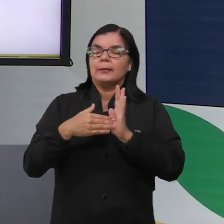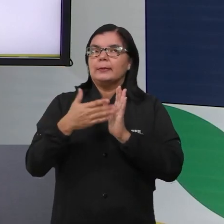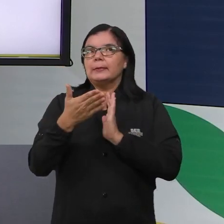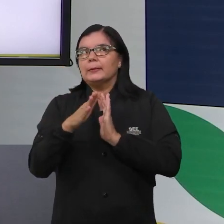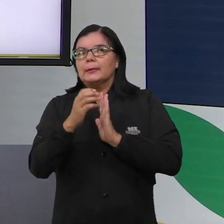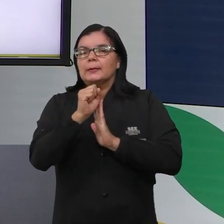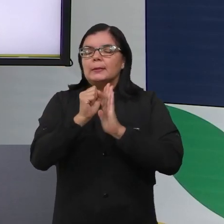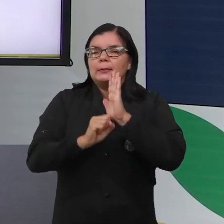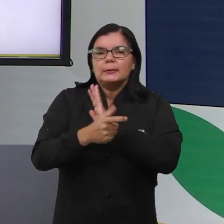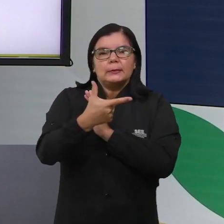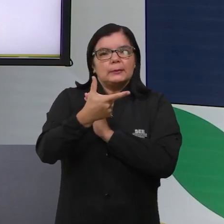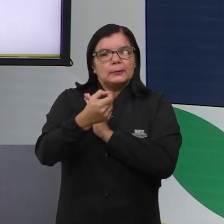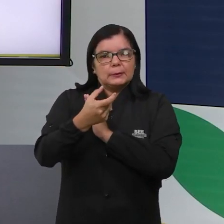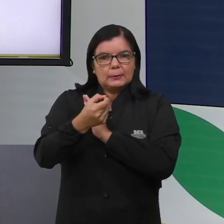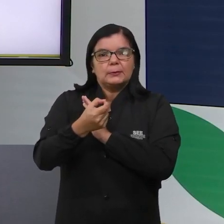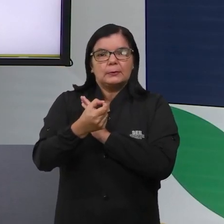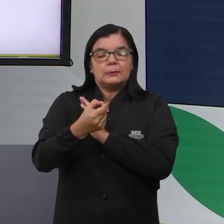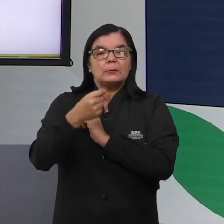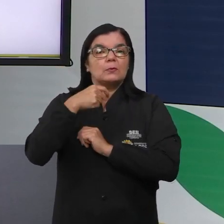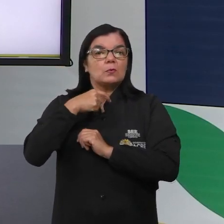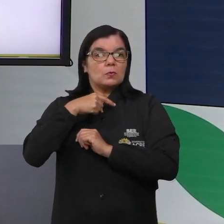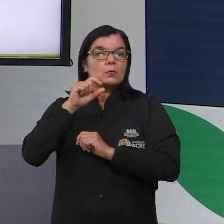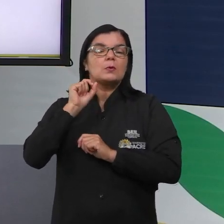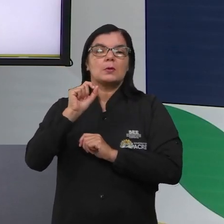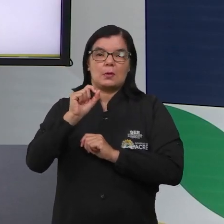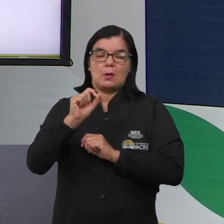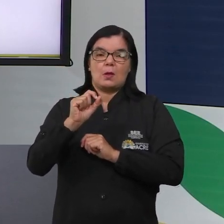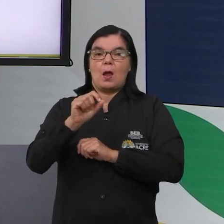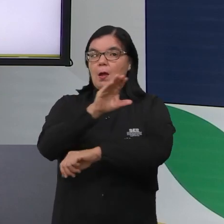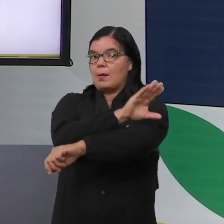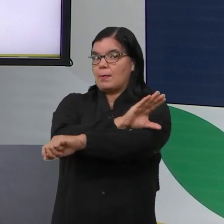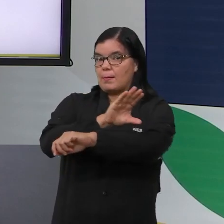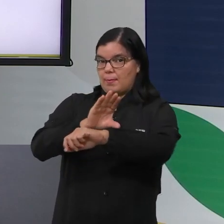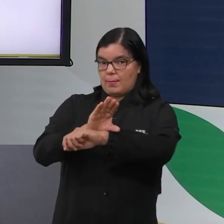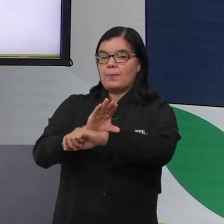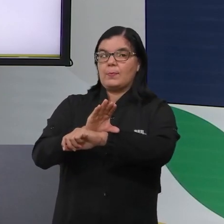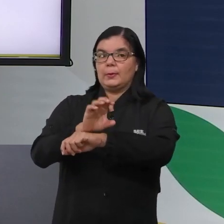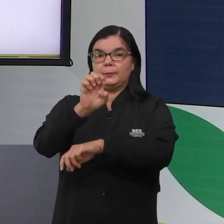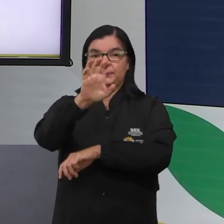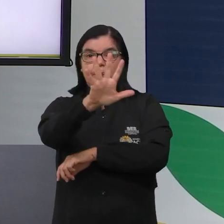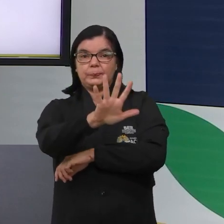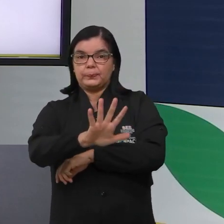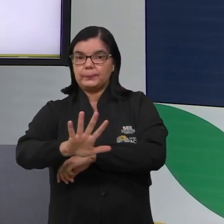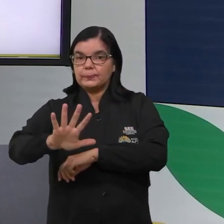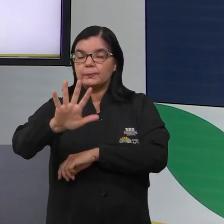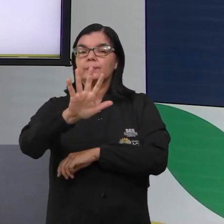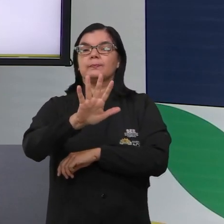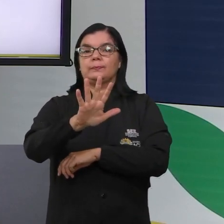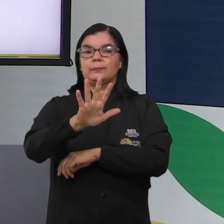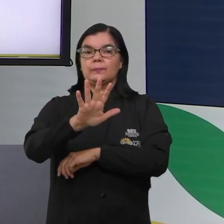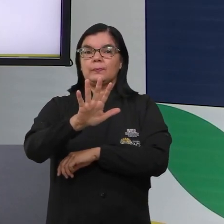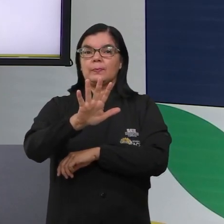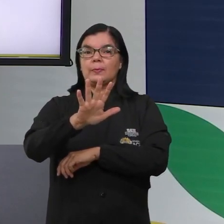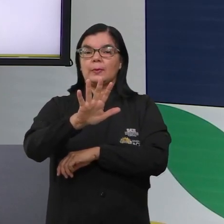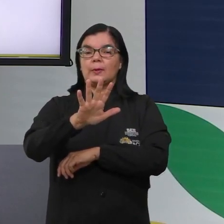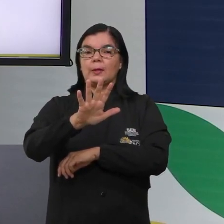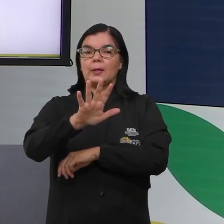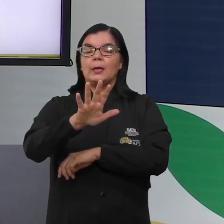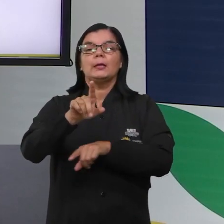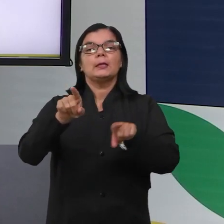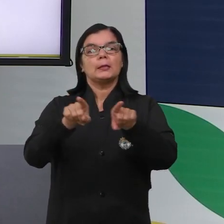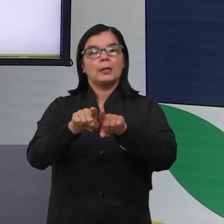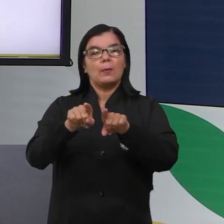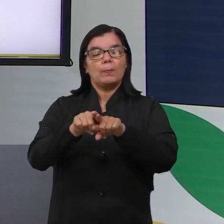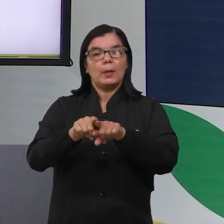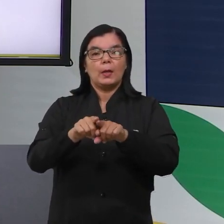do século XX prevalecia a cultura europeia e a